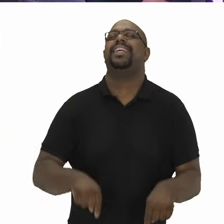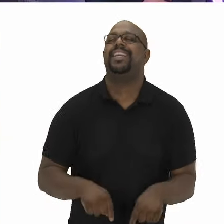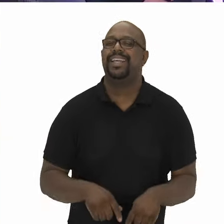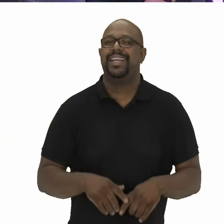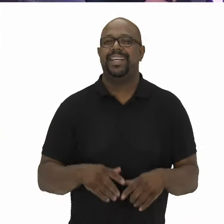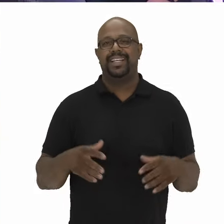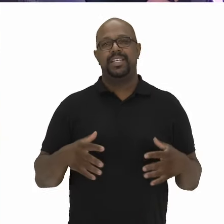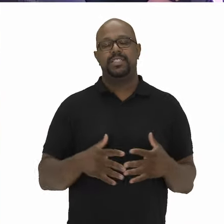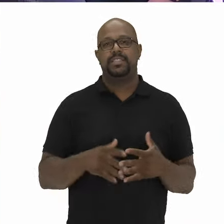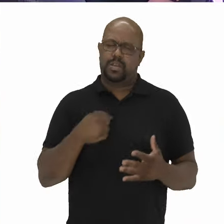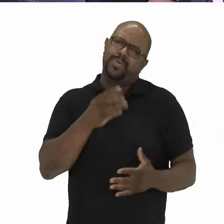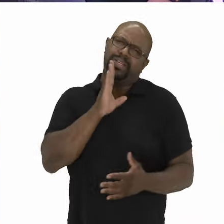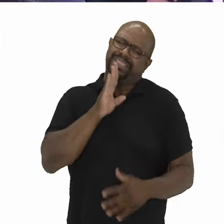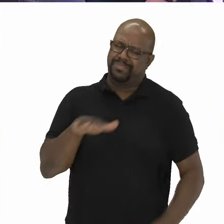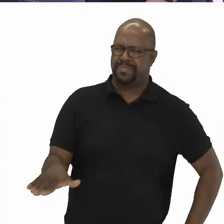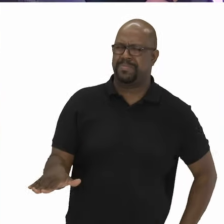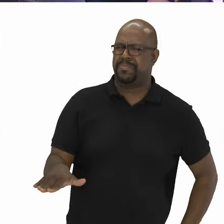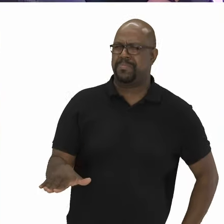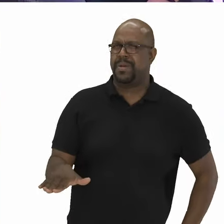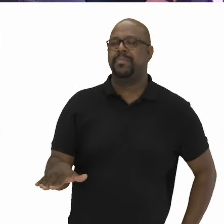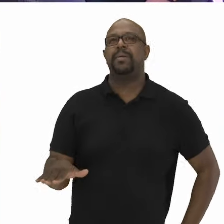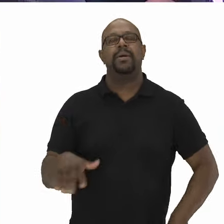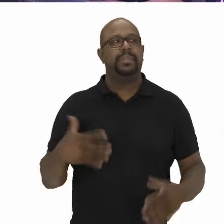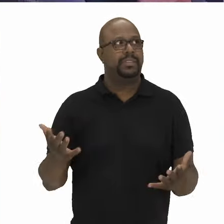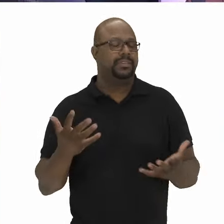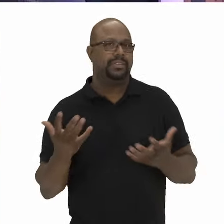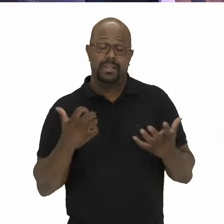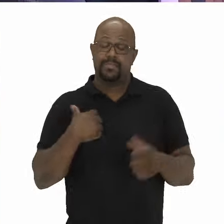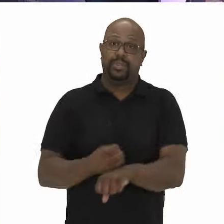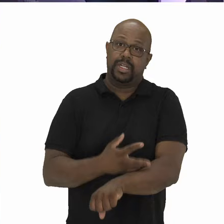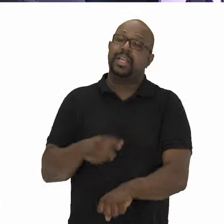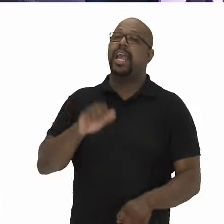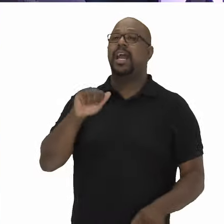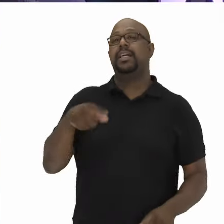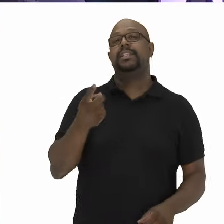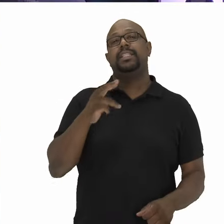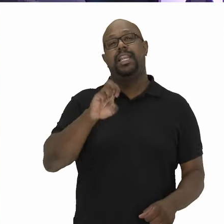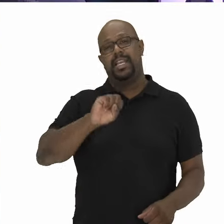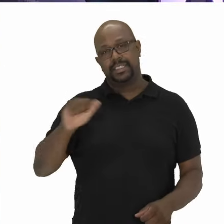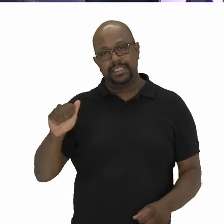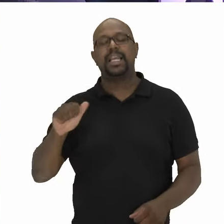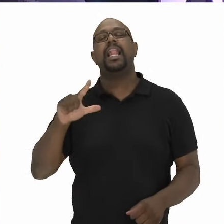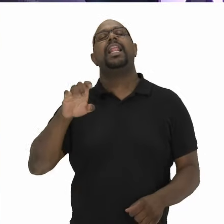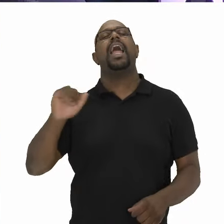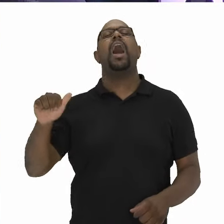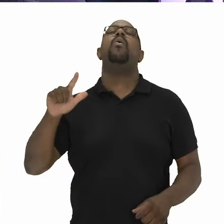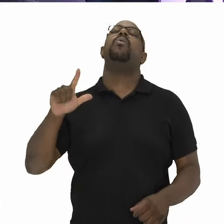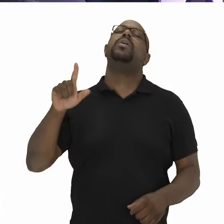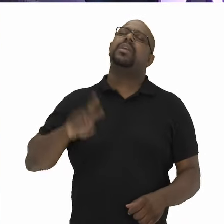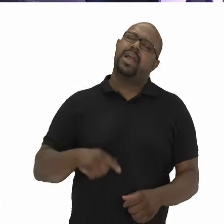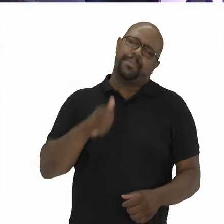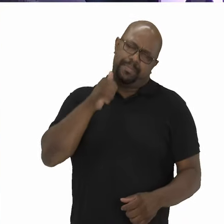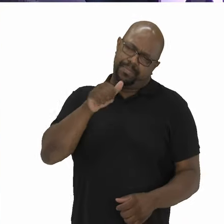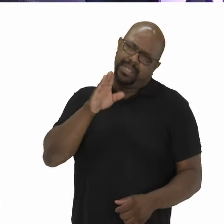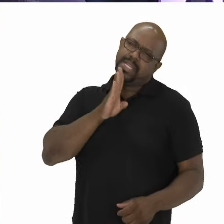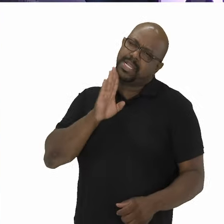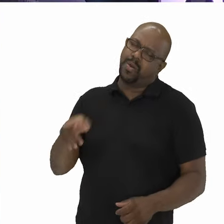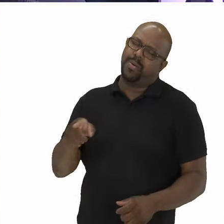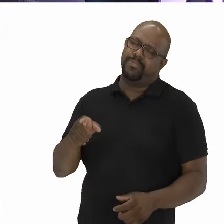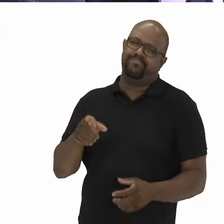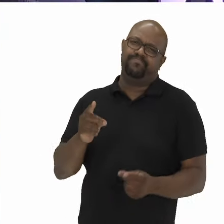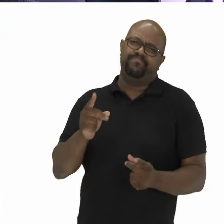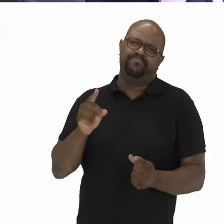eu tô aqui que eu conheço desde pequenininha então também fico super emocionada que é Andressa Leal que é uma menina que eu